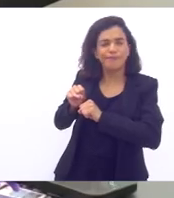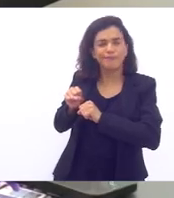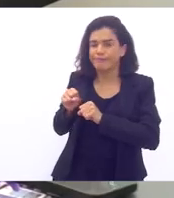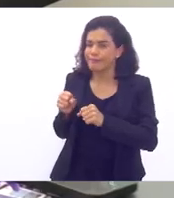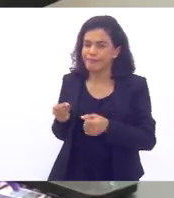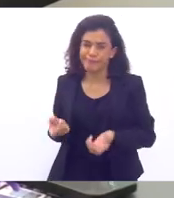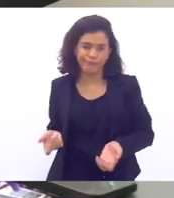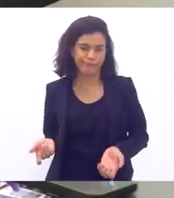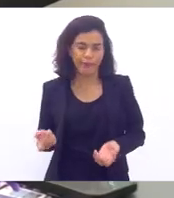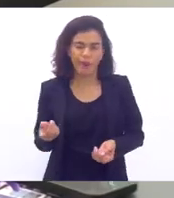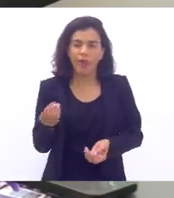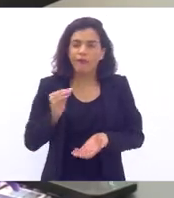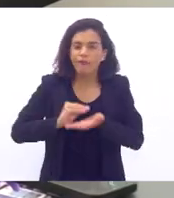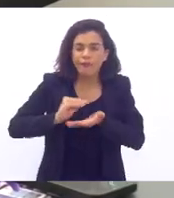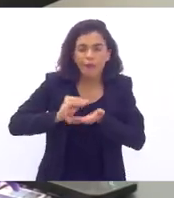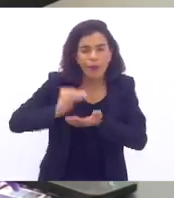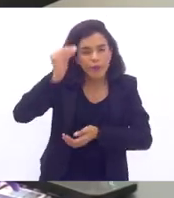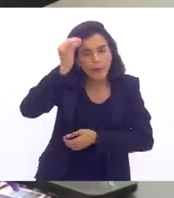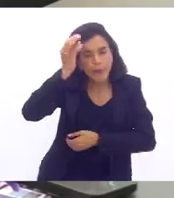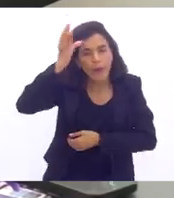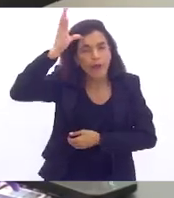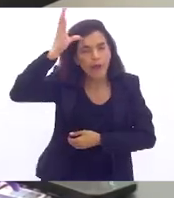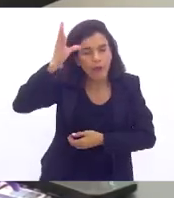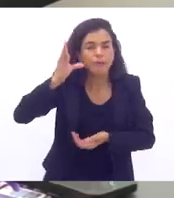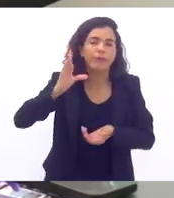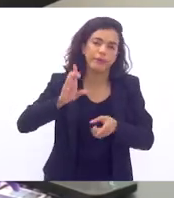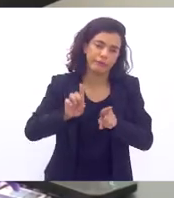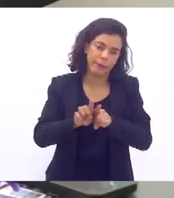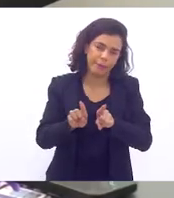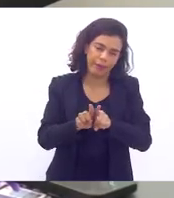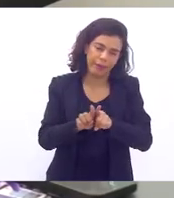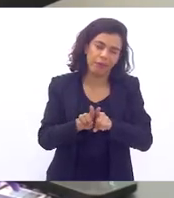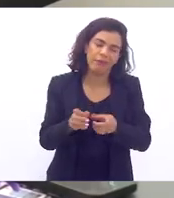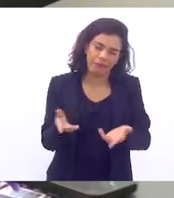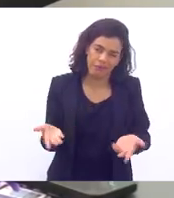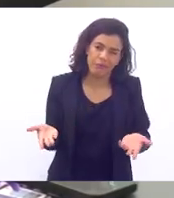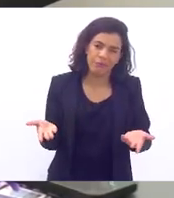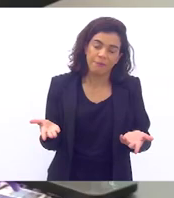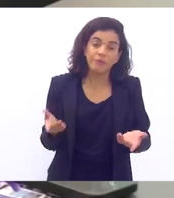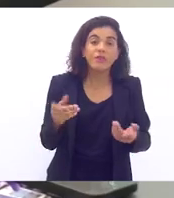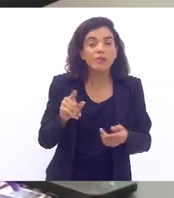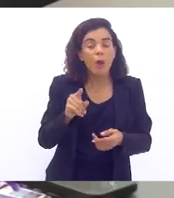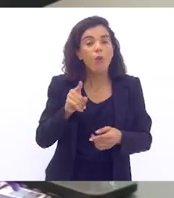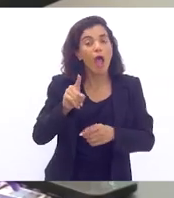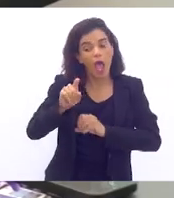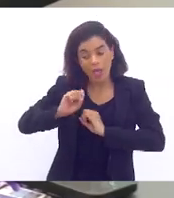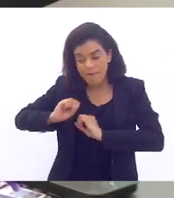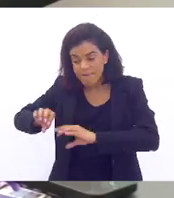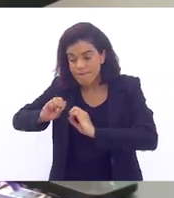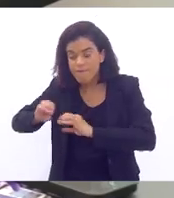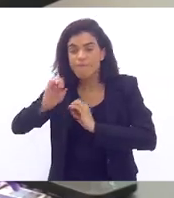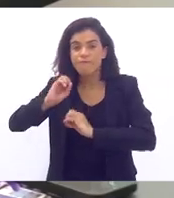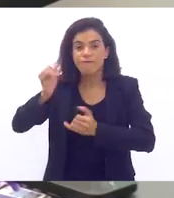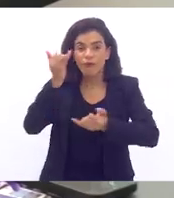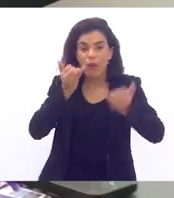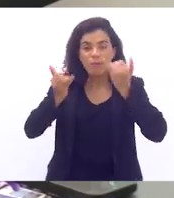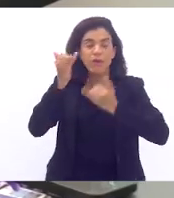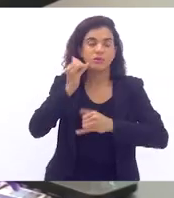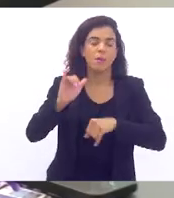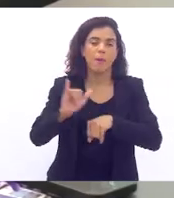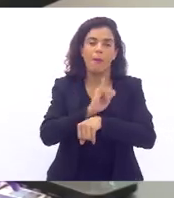o conhecimento e a luz são os principais armas para poder vencer e avançarmos em relação